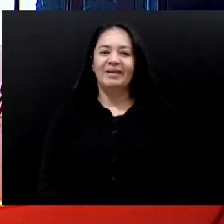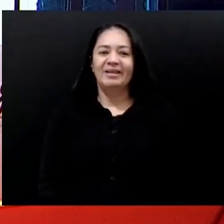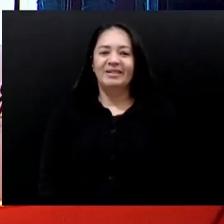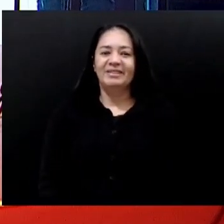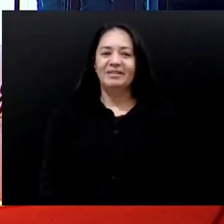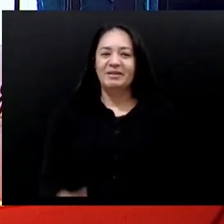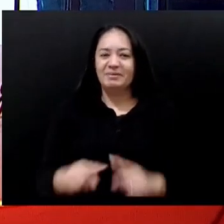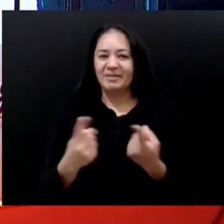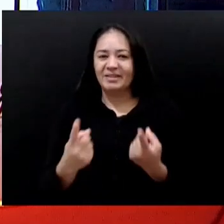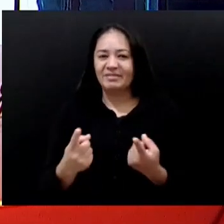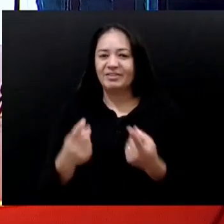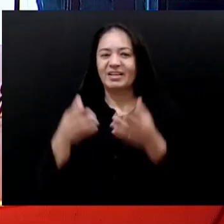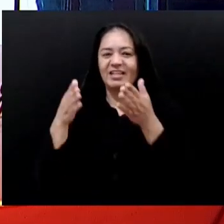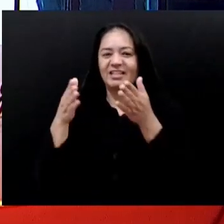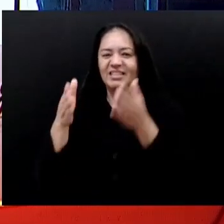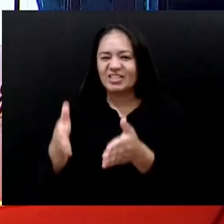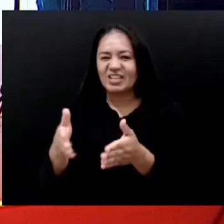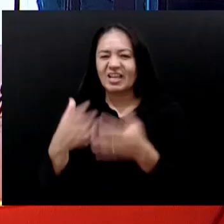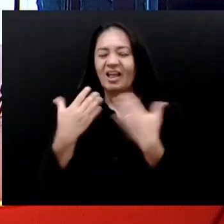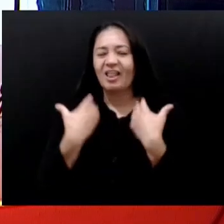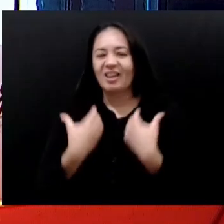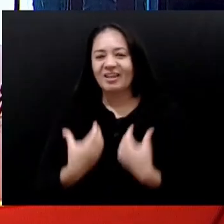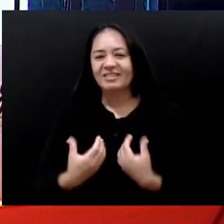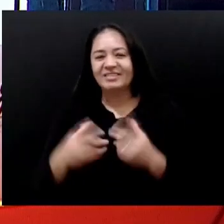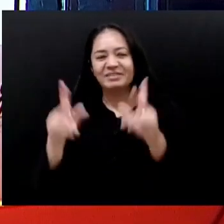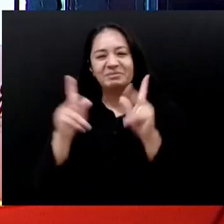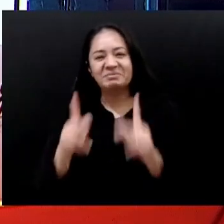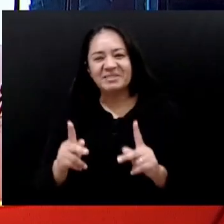tá dando paz para ele.